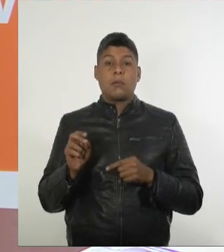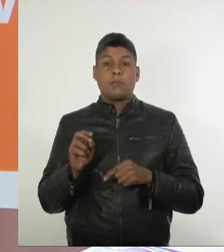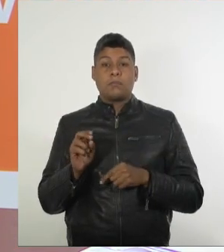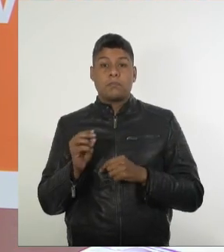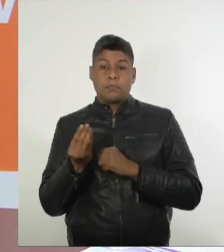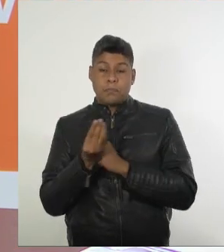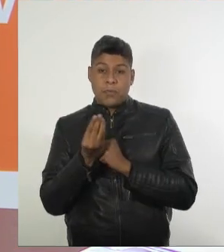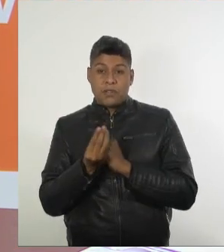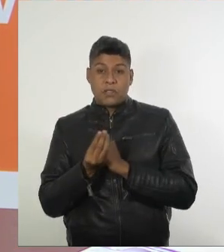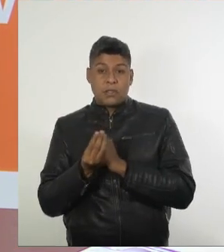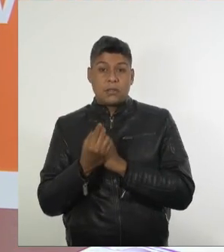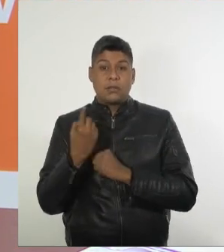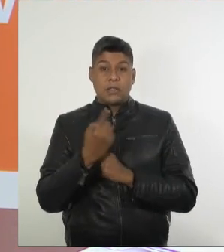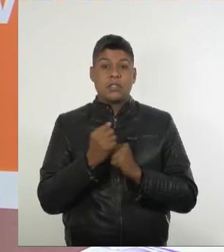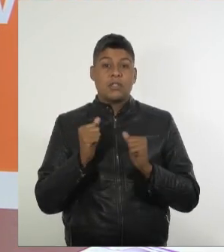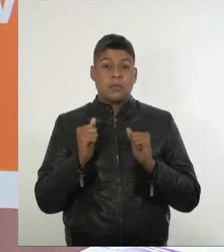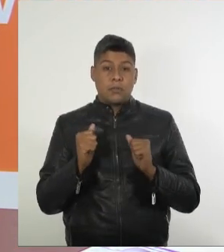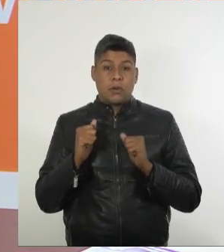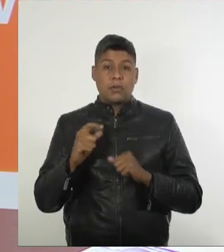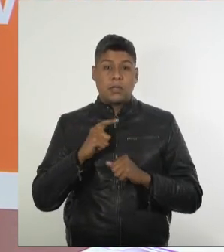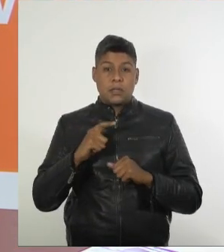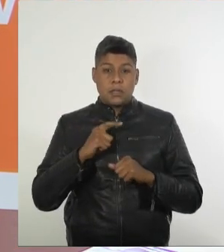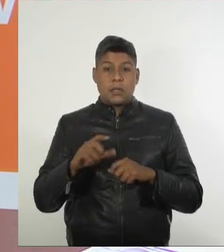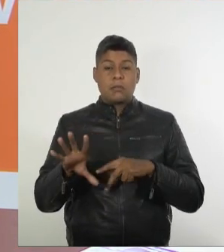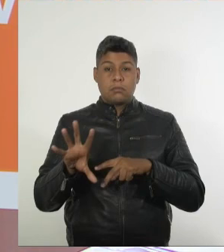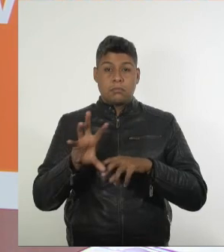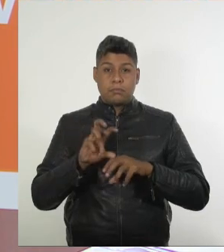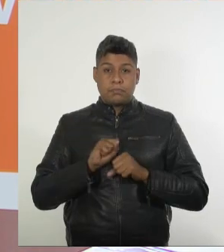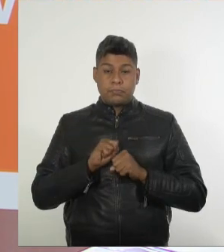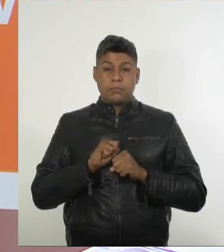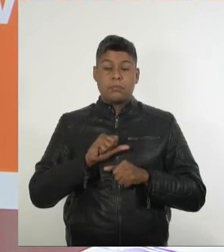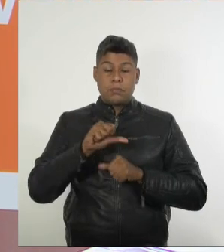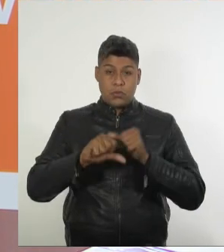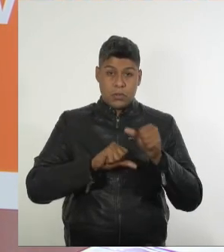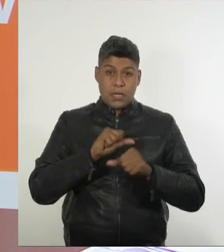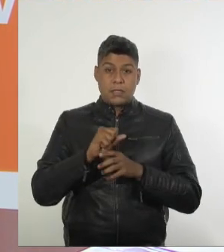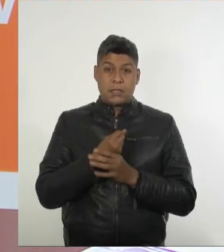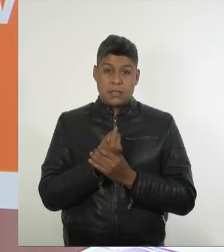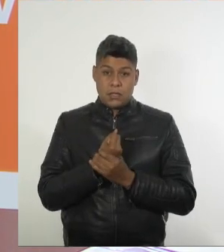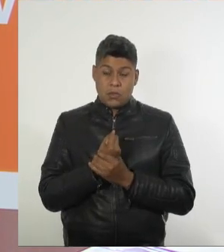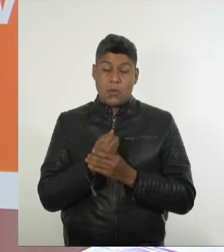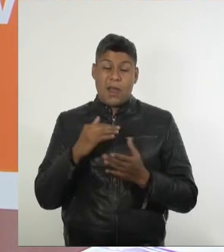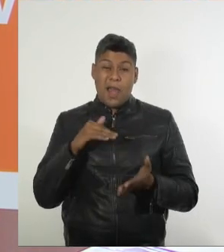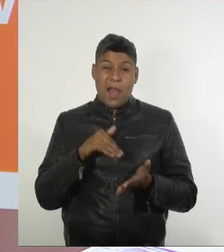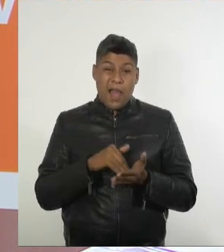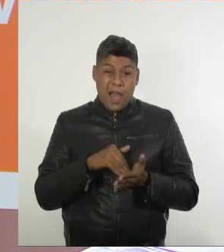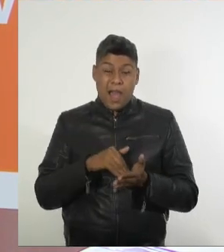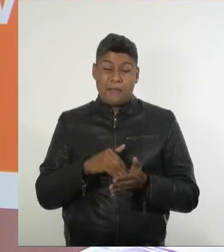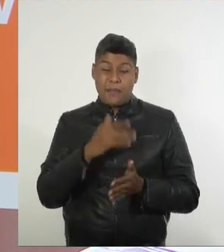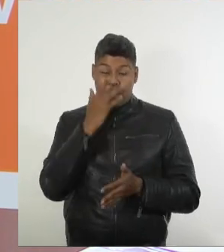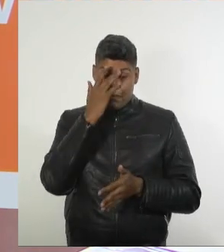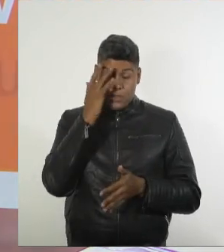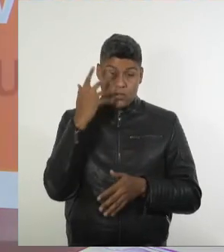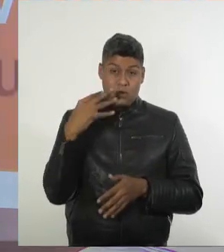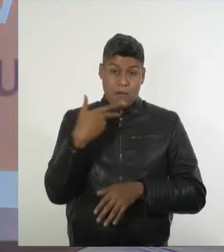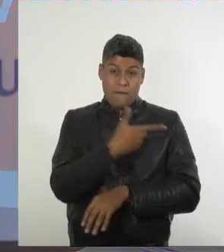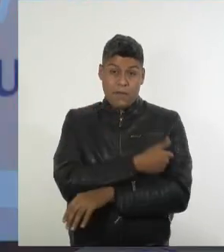vigilância para que a gente possa exatamente ter uma transição segura até o processo de vacinação total da população.